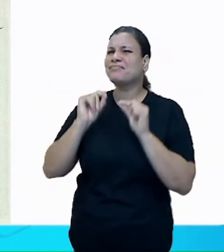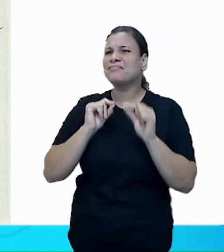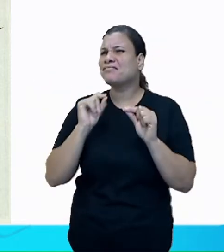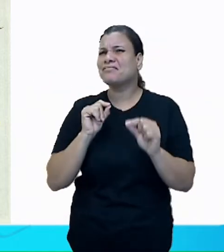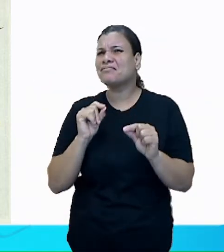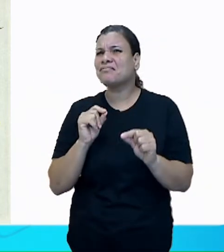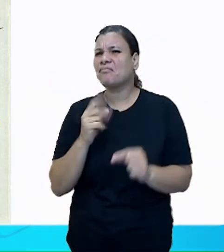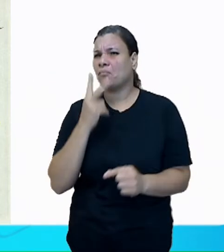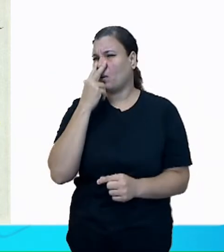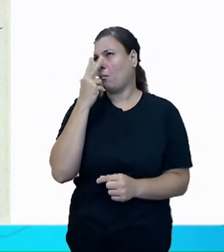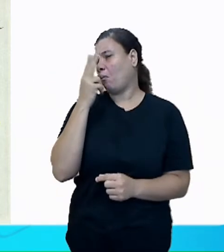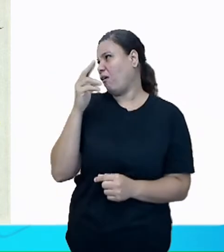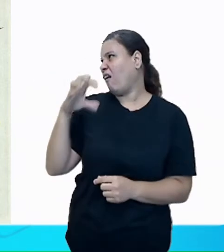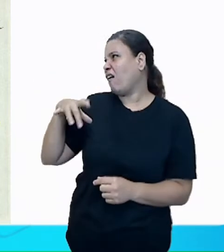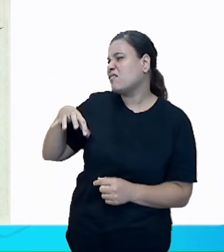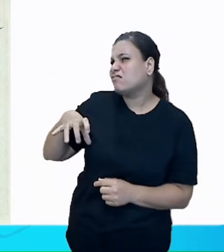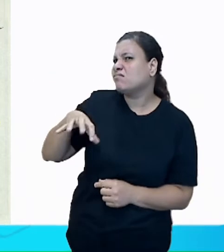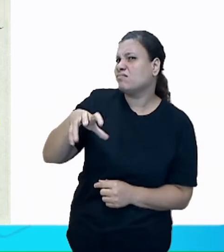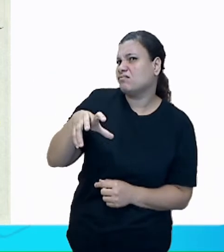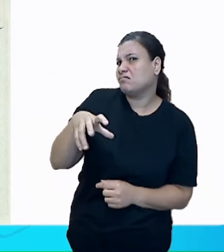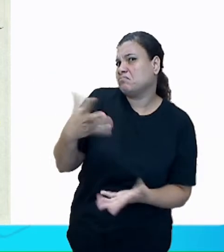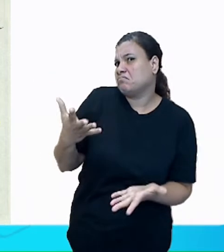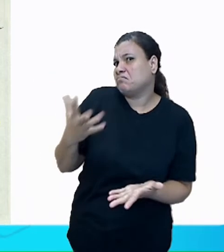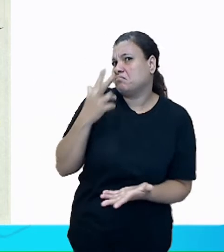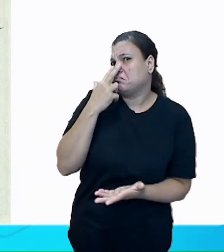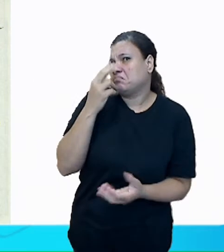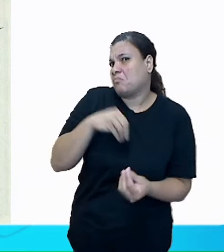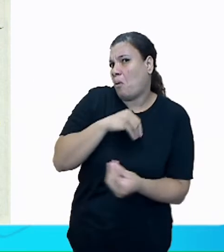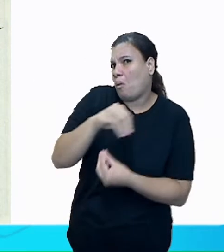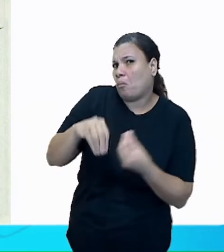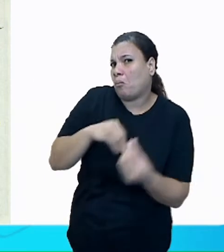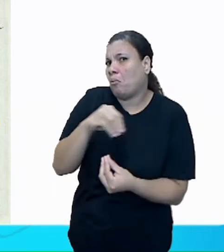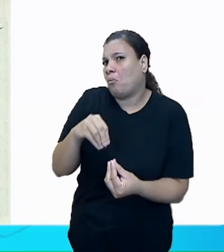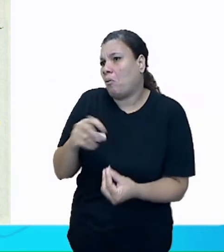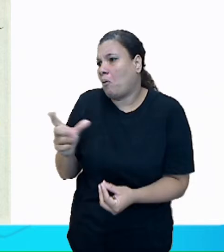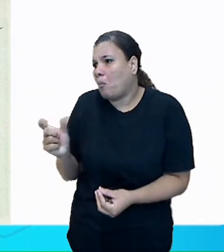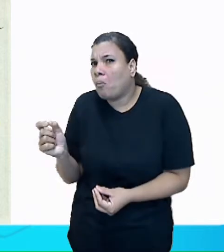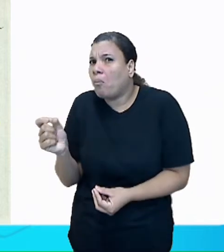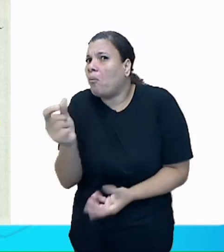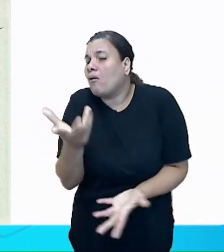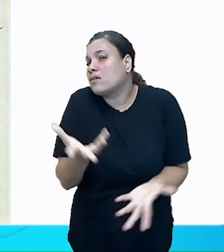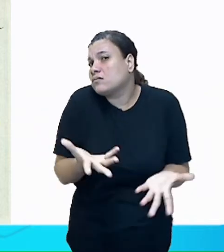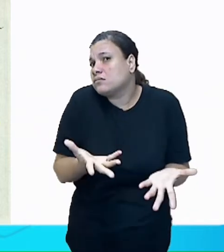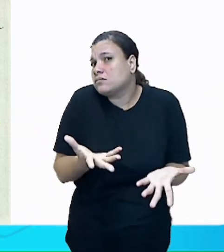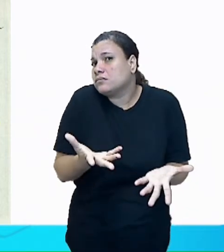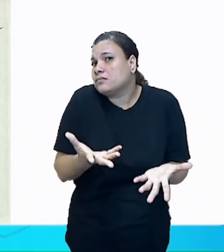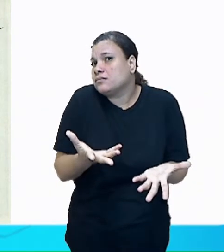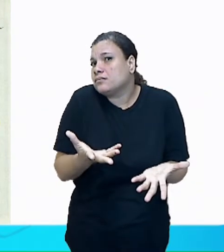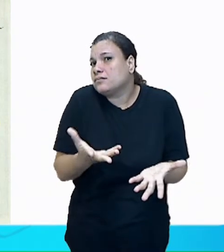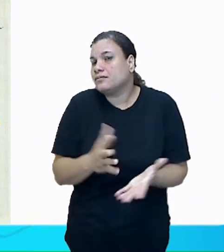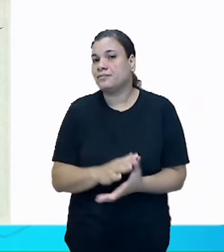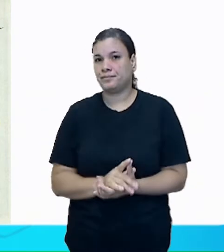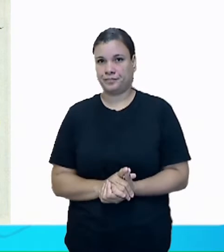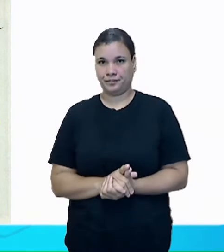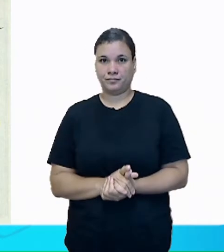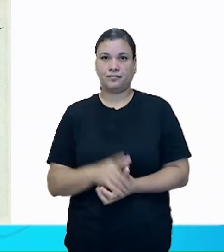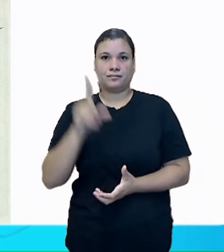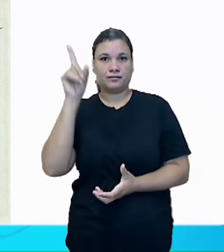uma aranha, parece um besouro, ele é uma mistura de tudo isso. O ácaro é um ser